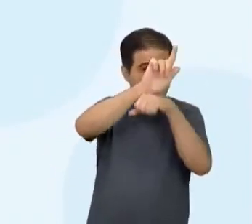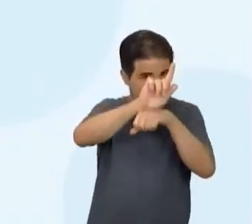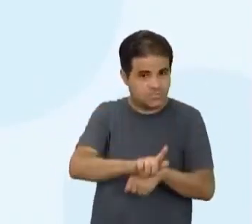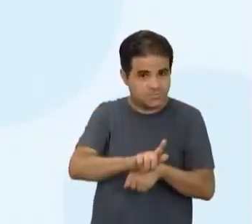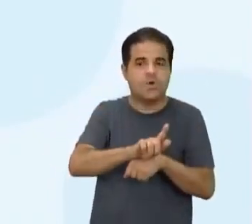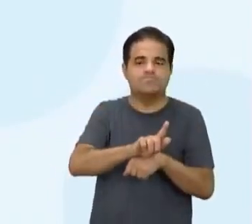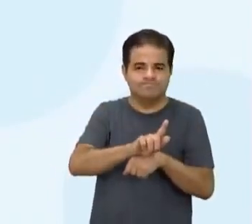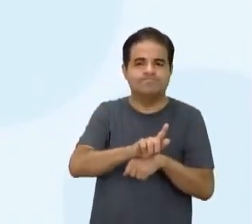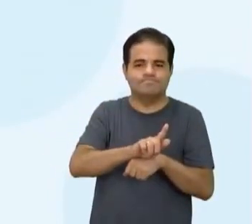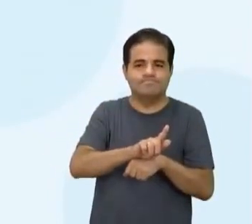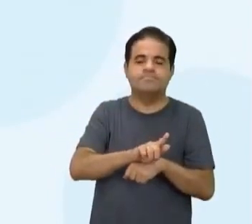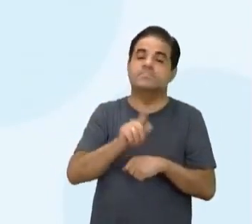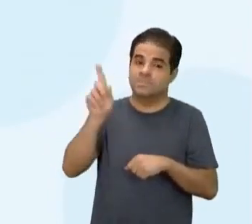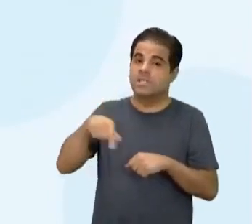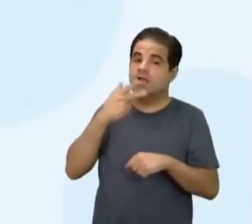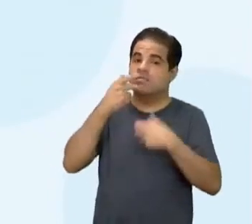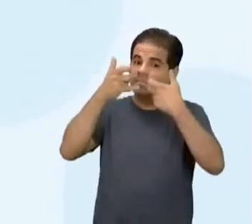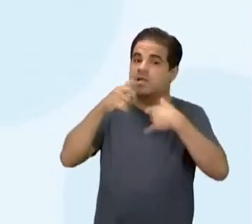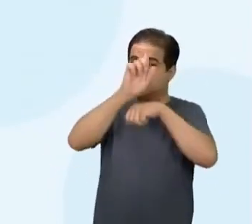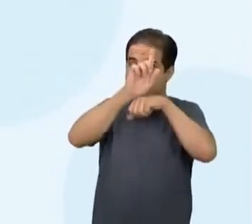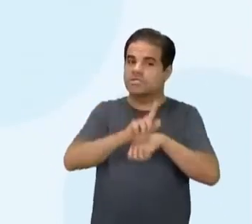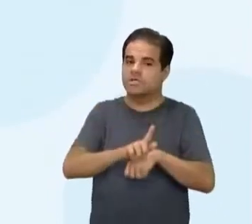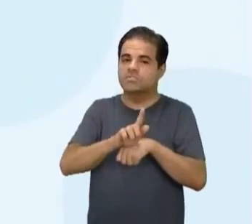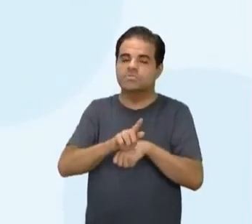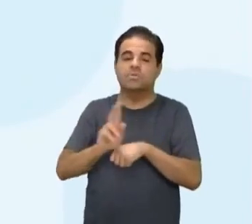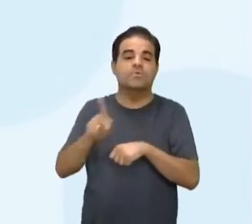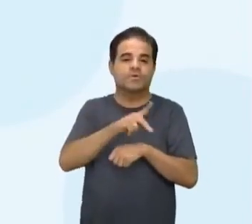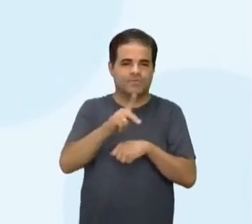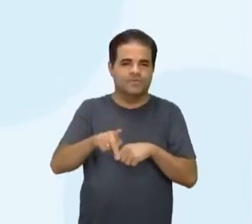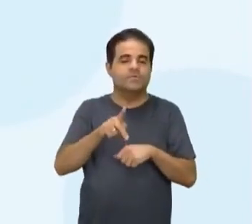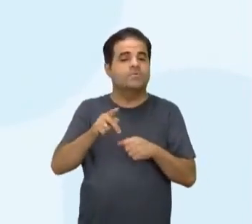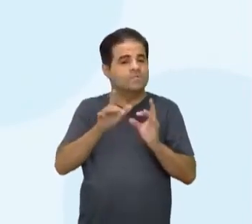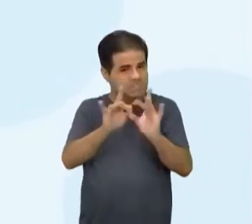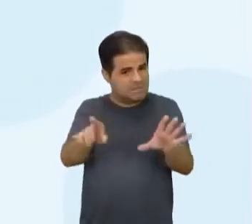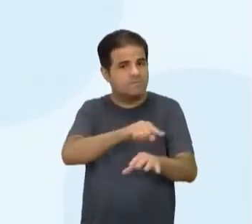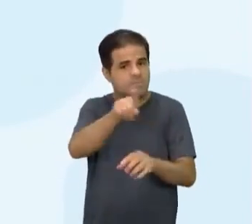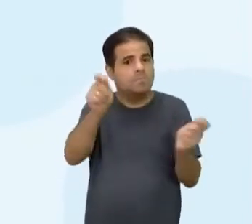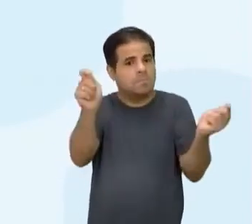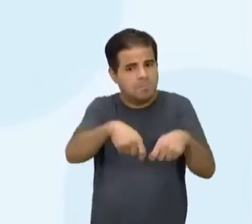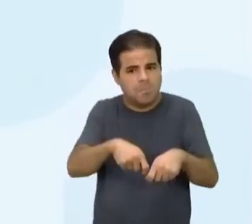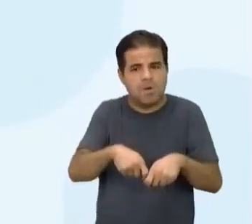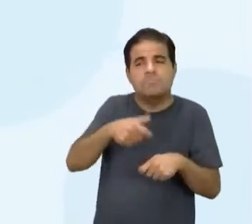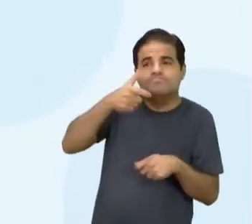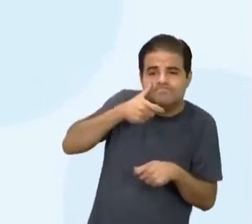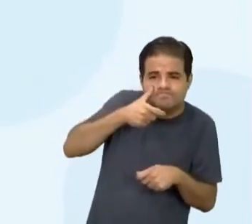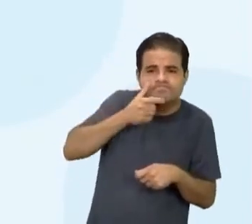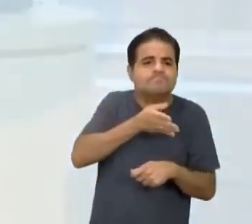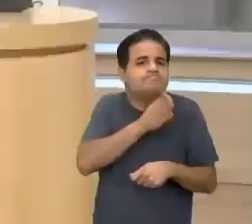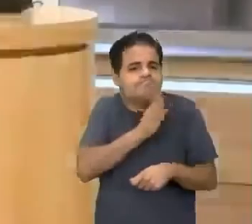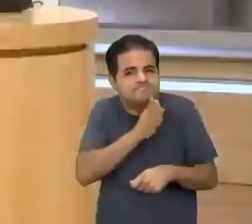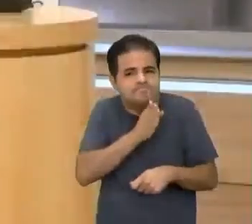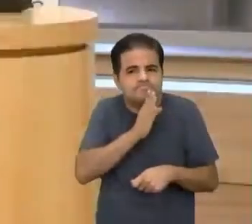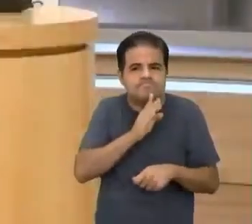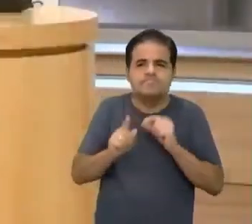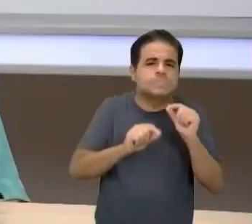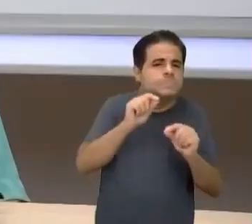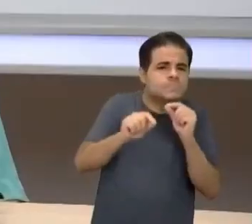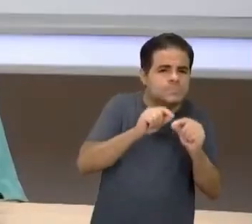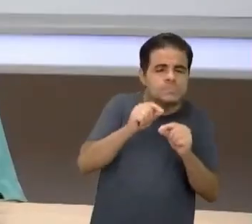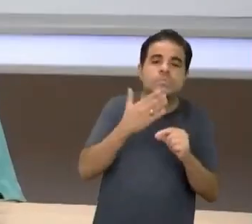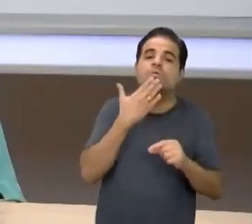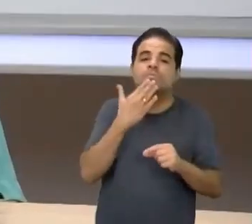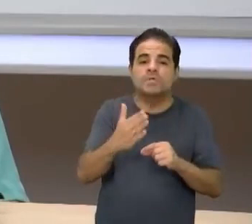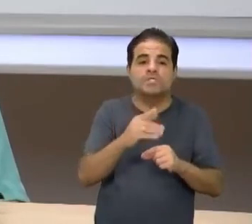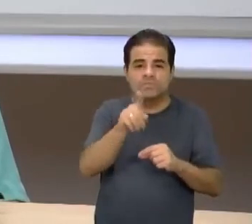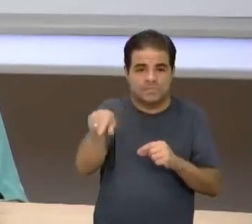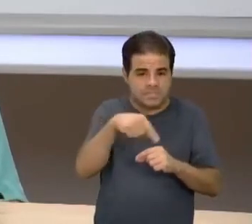gestor, né? Apesar de estar escrito caderno do gestor, né? Professores fiquem à vontade também para querer dar uma olhadinha, correto? Correto. Não, só para